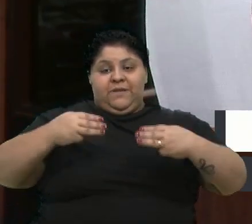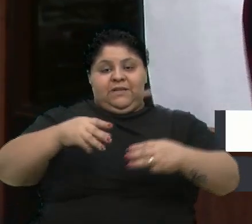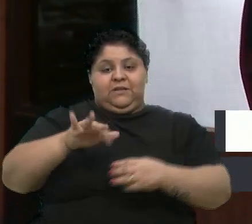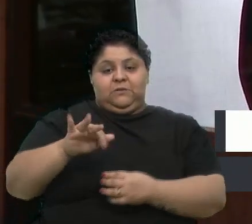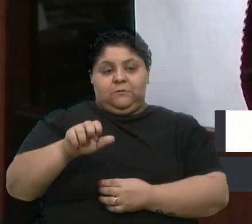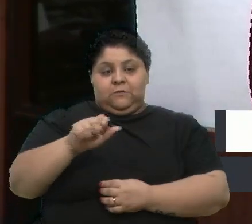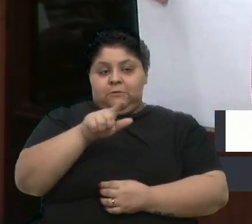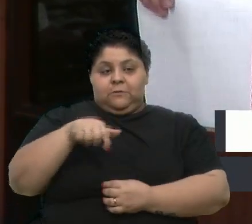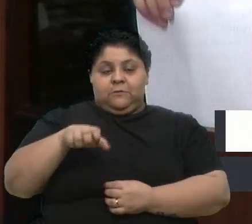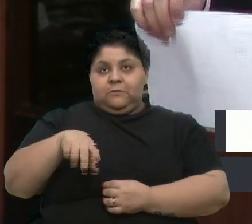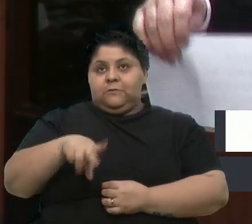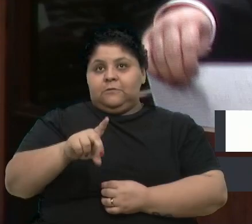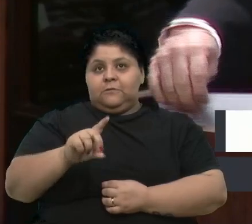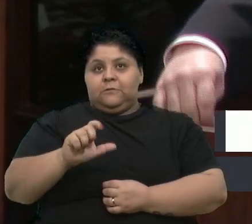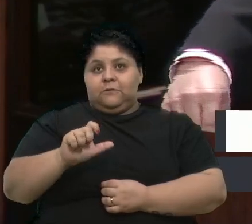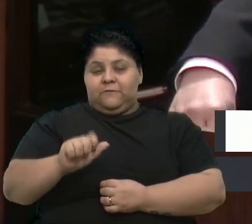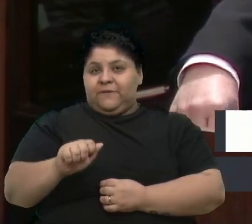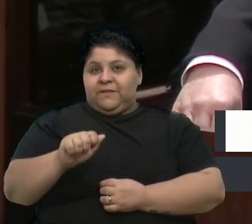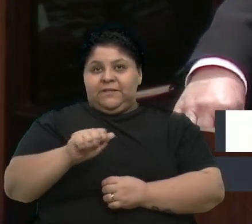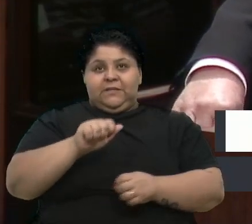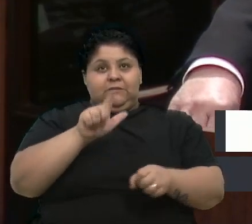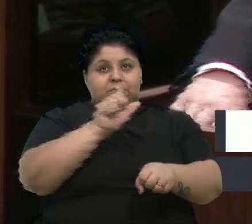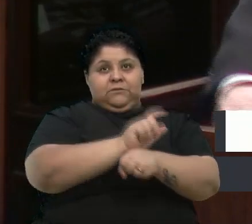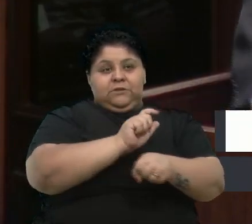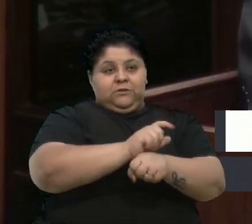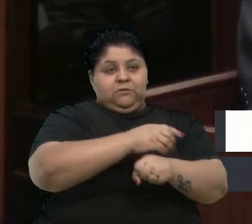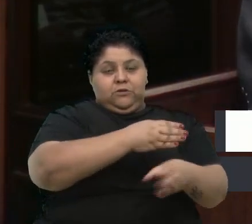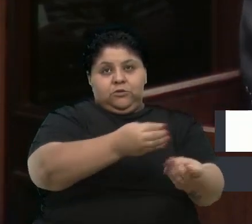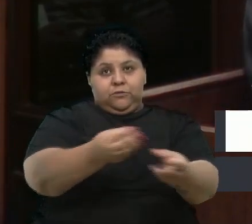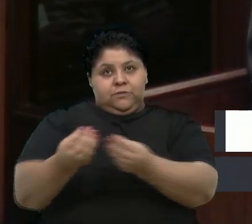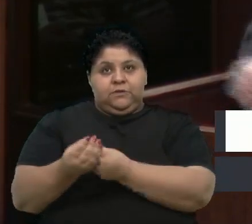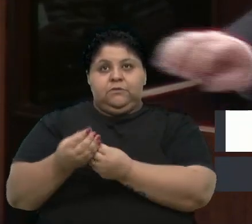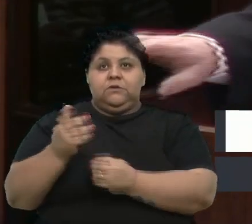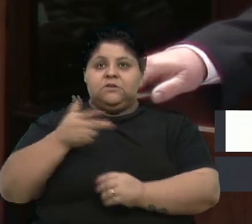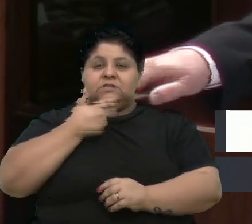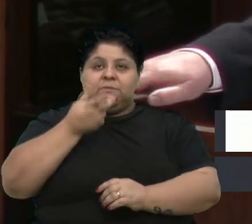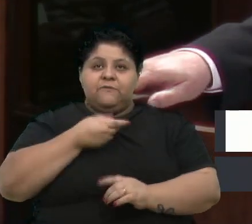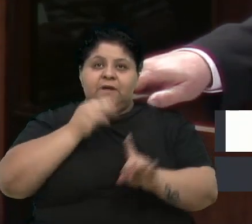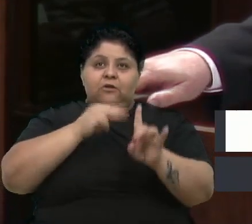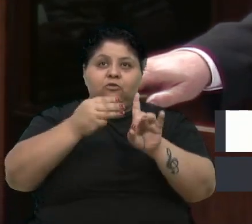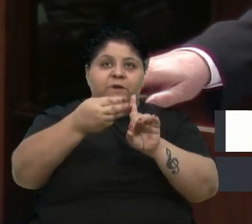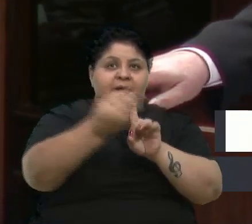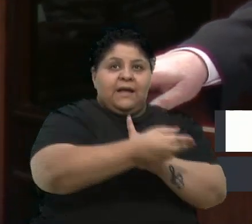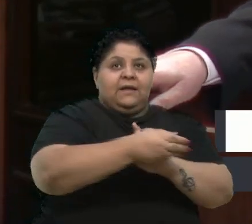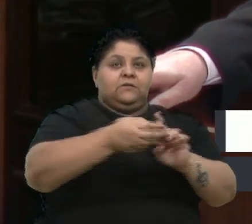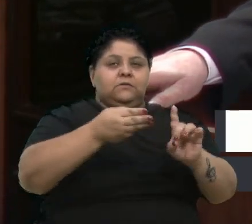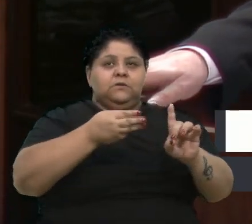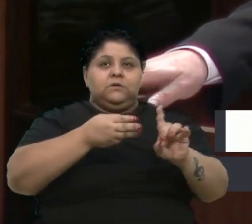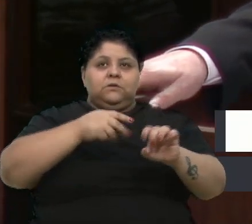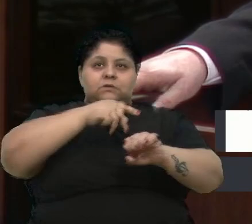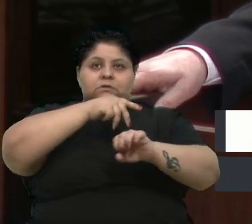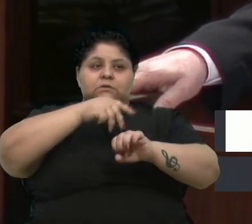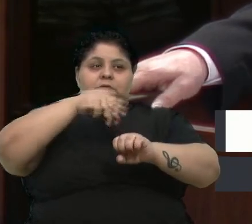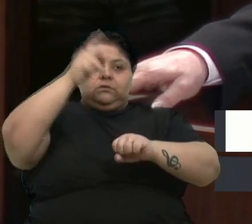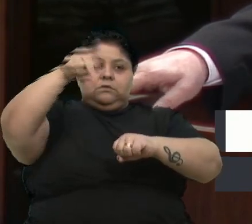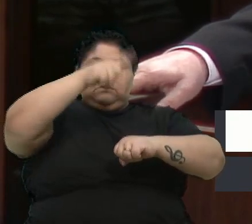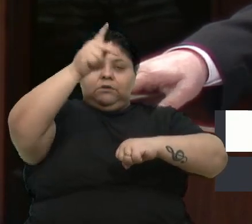que o capital não tem pátria e o mercado não tem ideologia. Peço que a gente